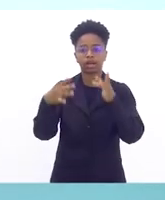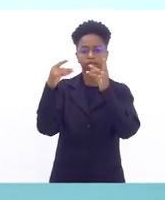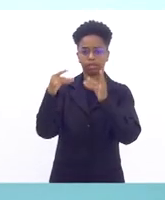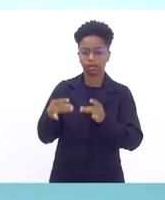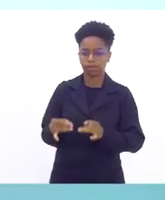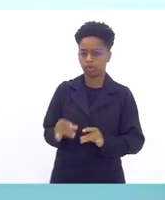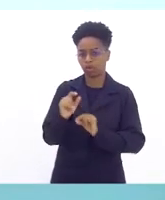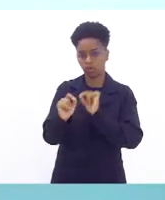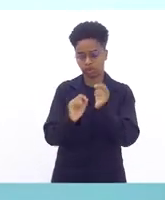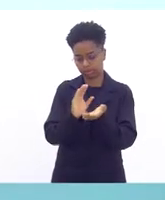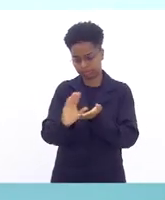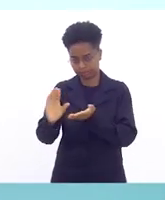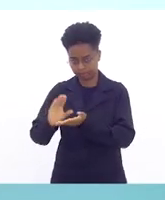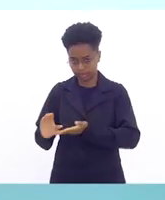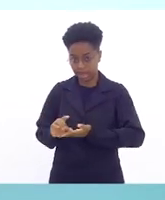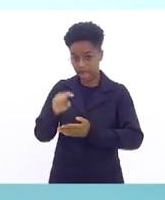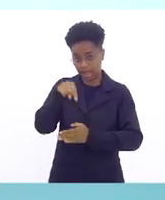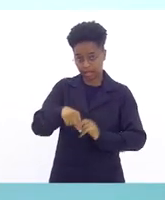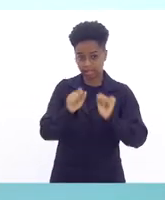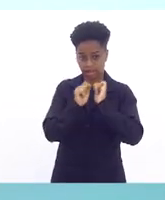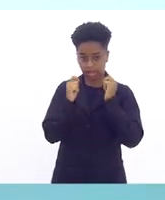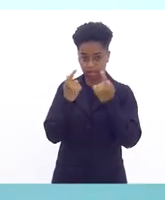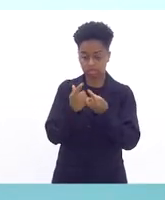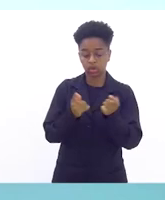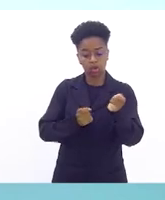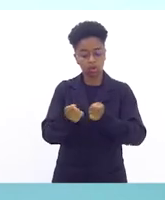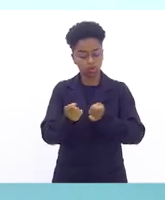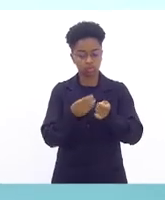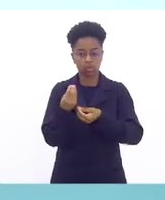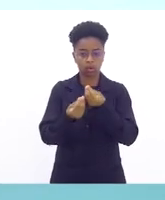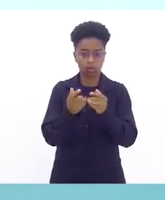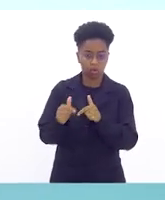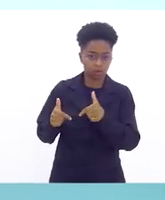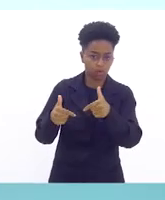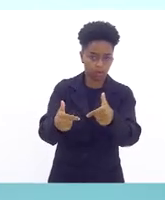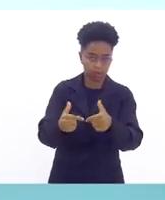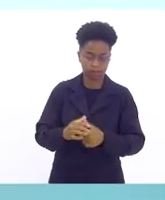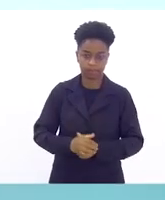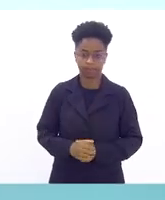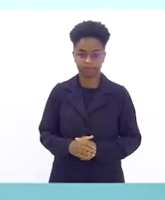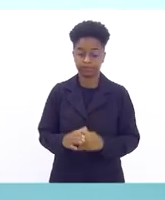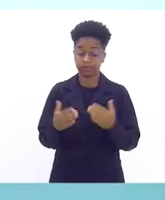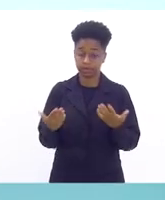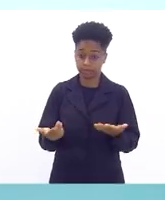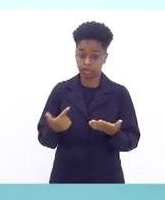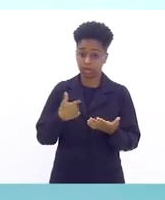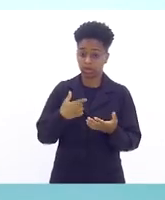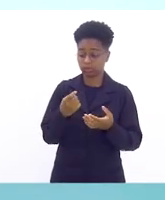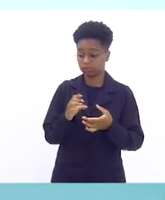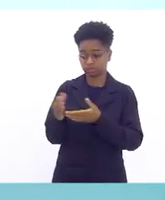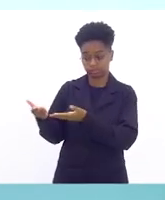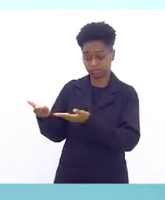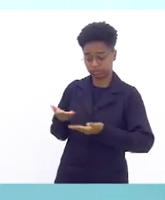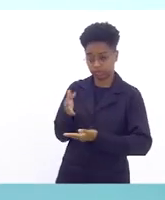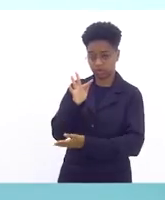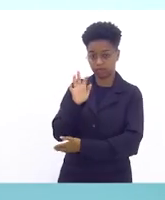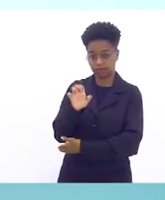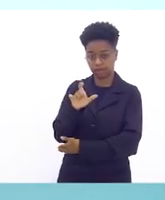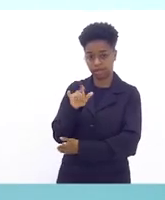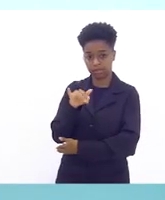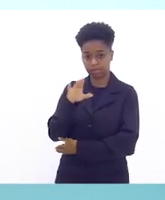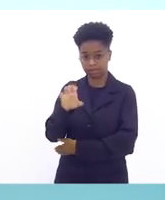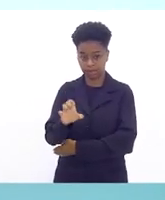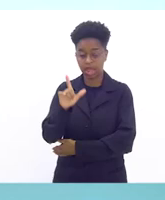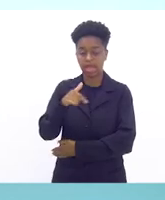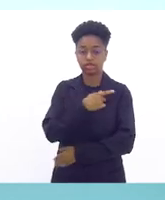que é a casa que faz o controle externo das nossas atividades então vou passar a palavra ao Felipe que é o nosso diretor de administração